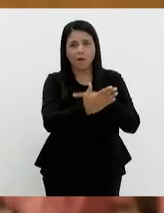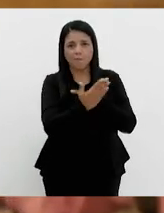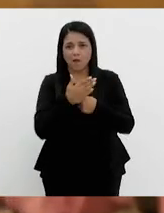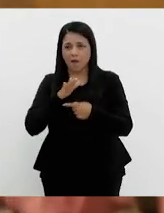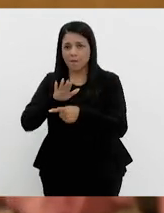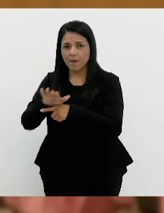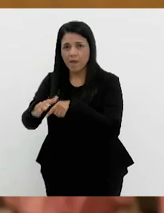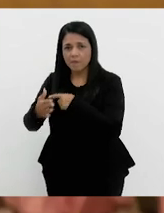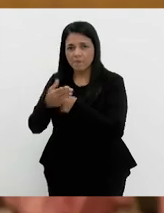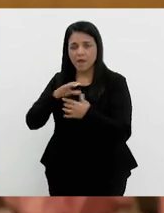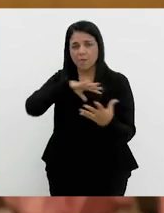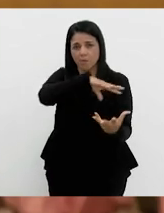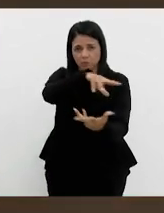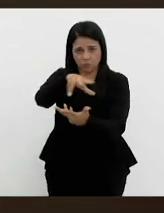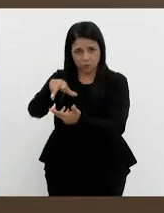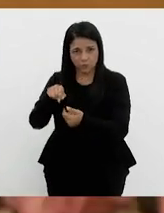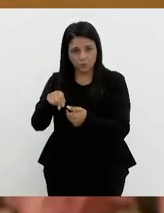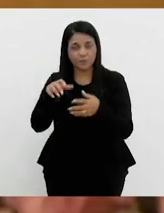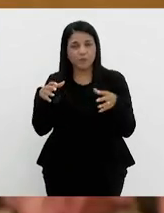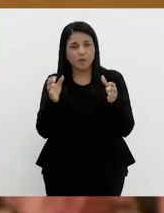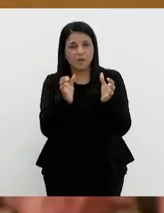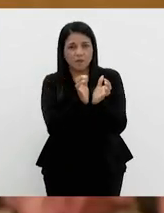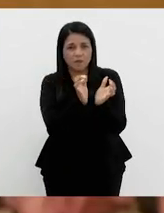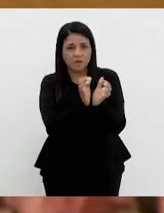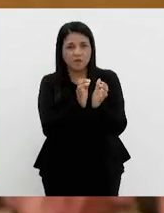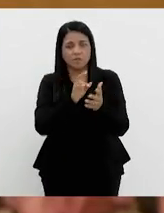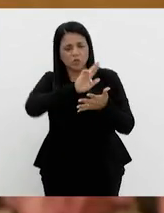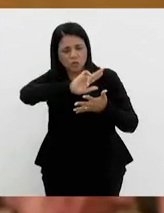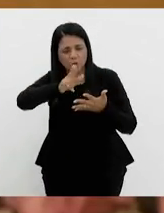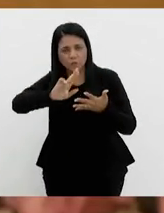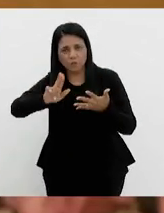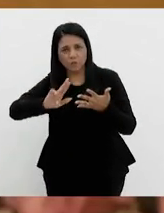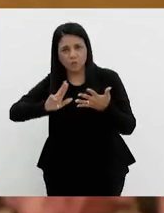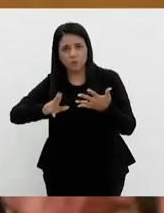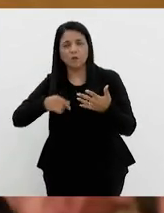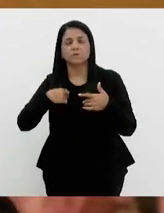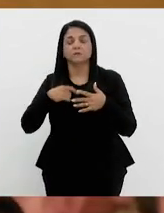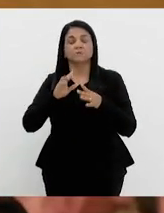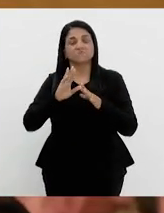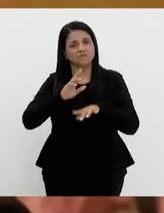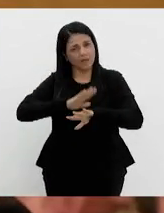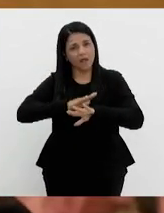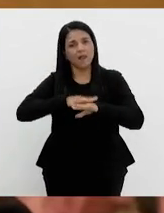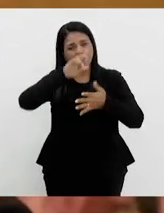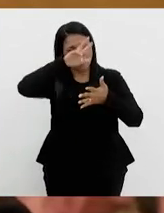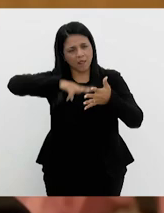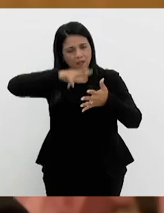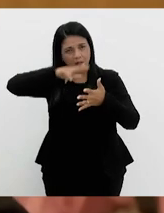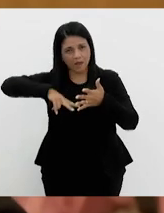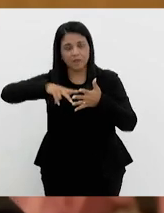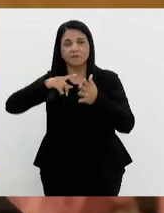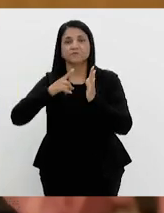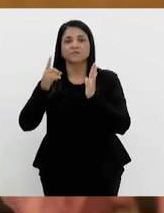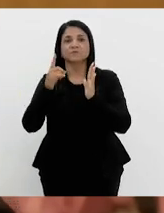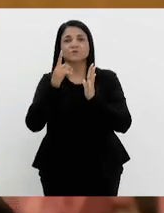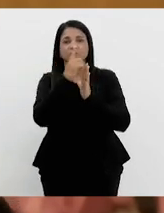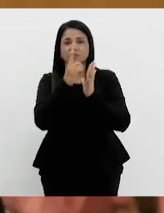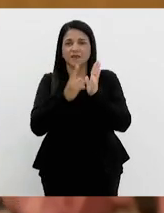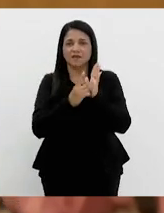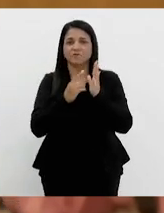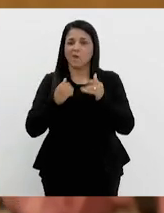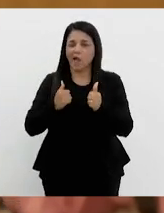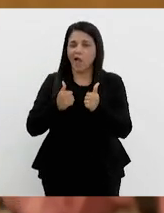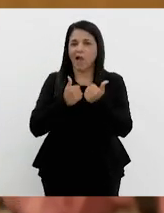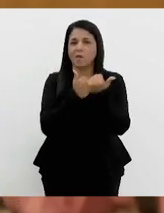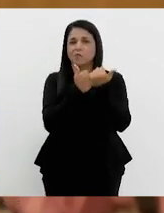creio que a equipe que foi nomeada que vai ser lido daqui a pouquinho o decreto realmente vai ajudar nessa